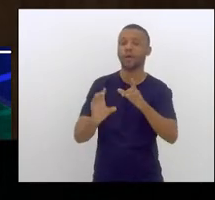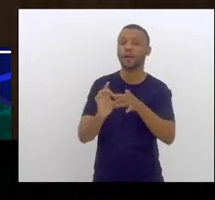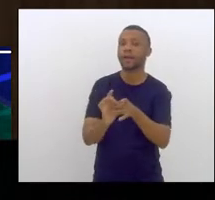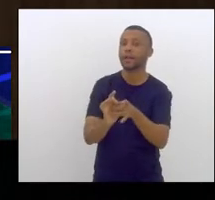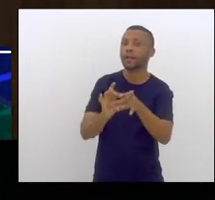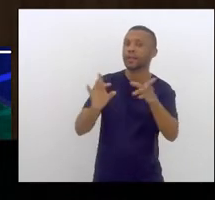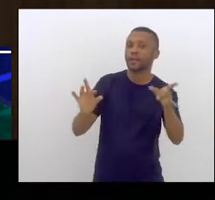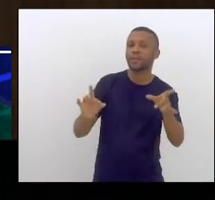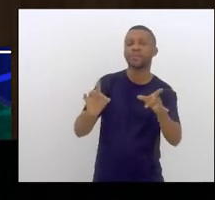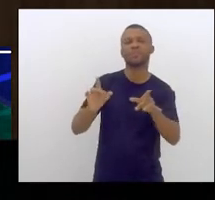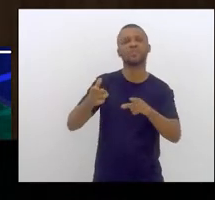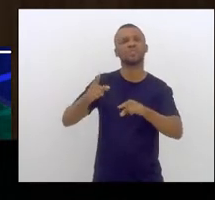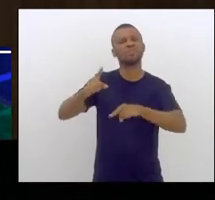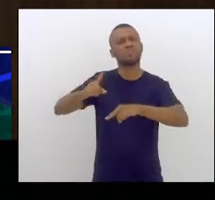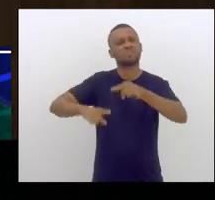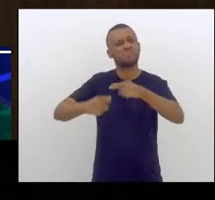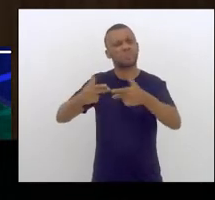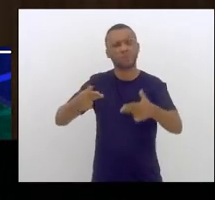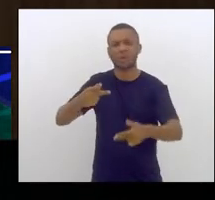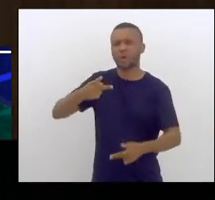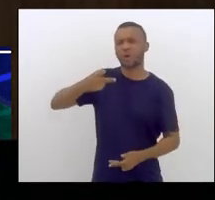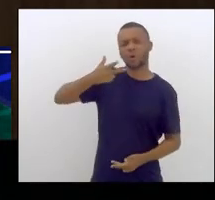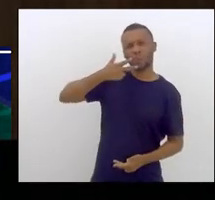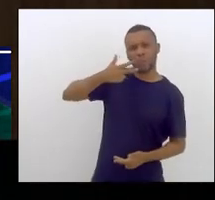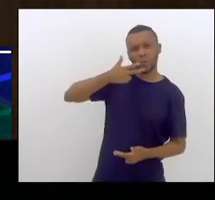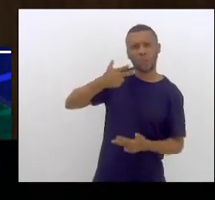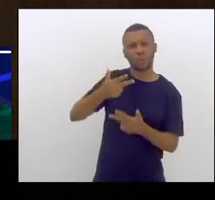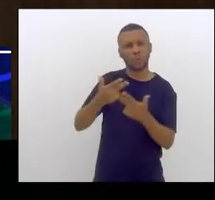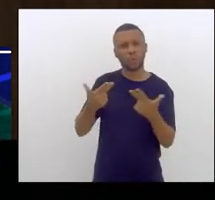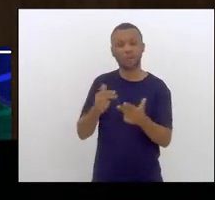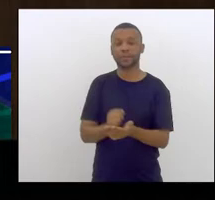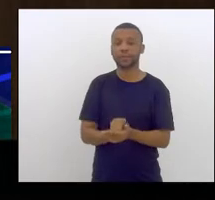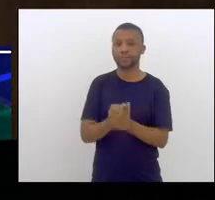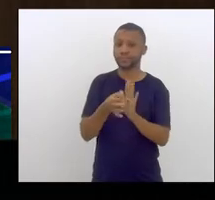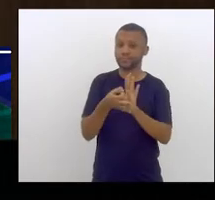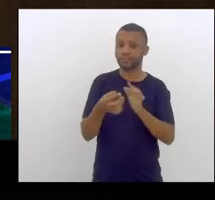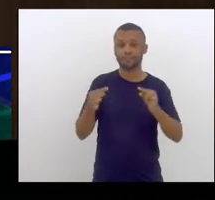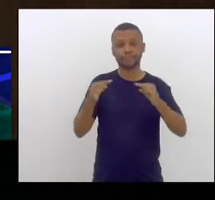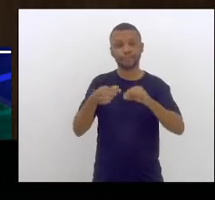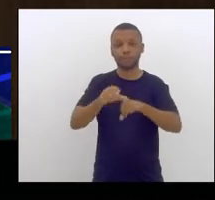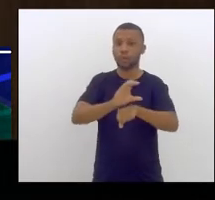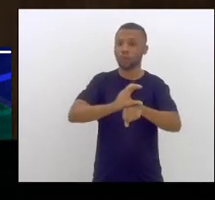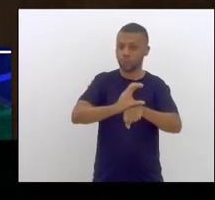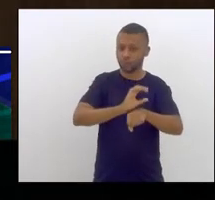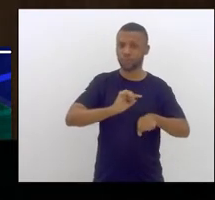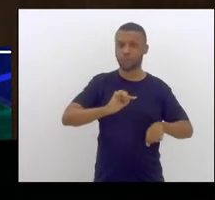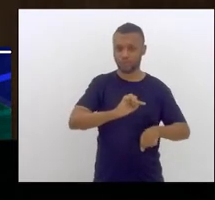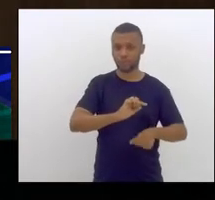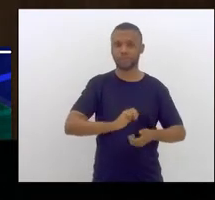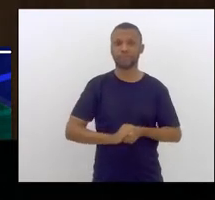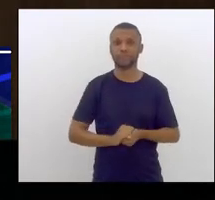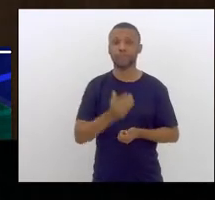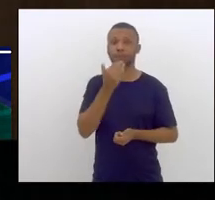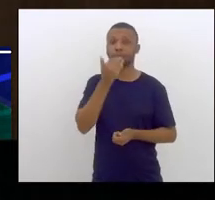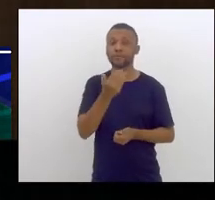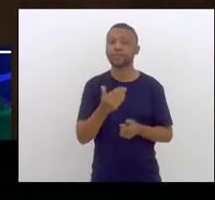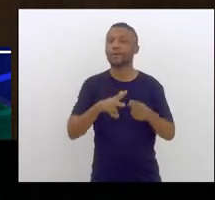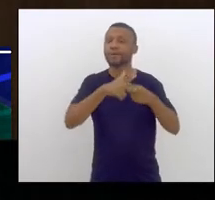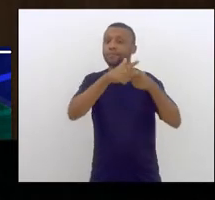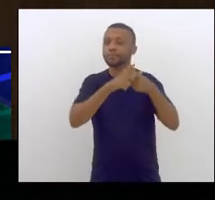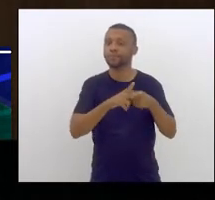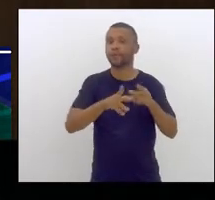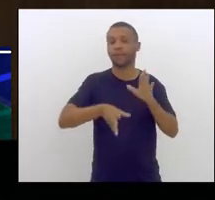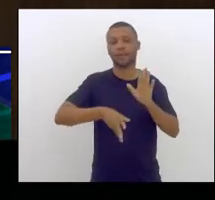de produtos fumígeros. Parecer é pela constitucionalidade com